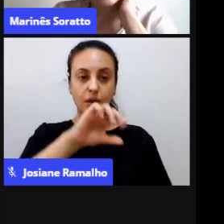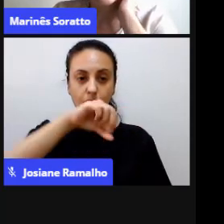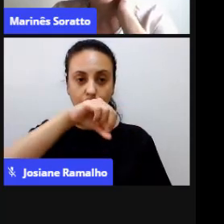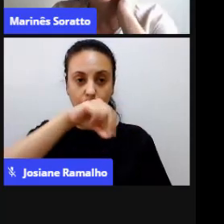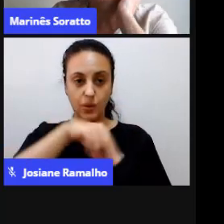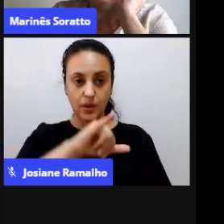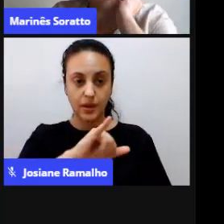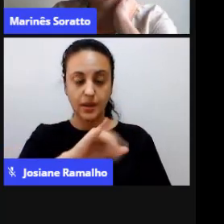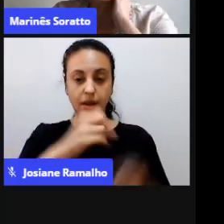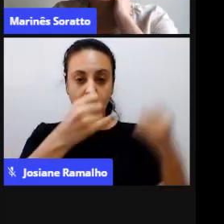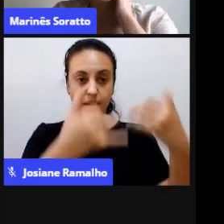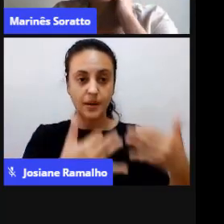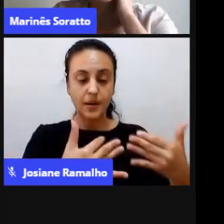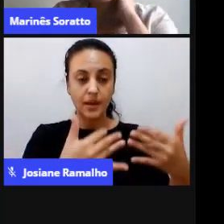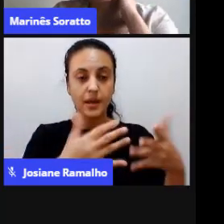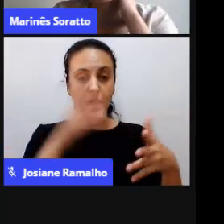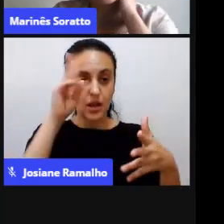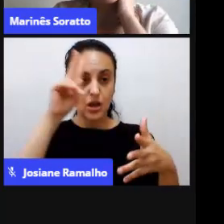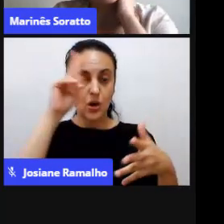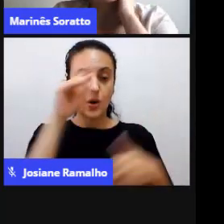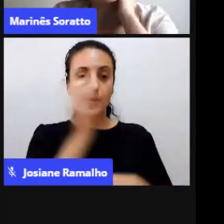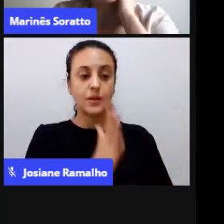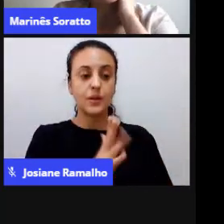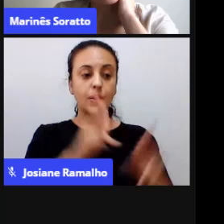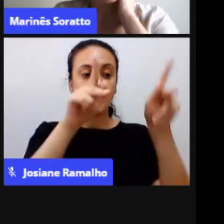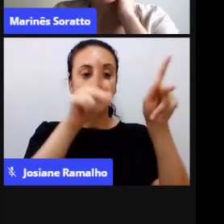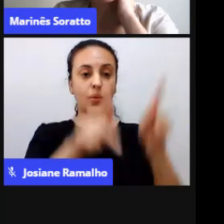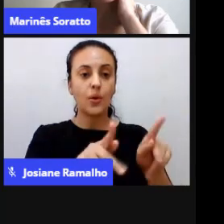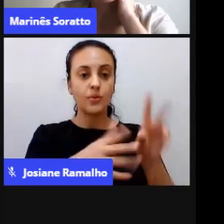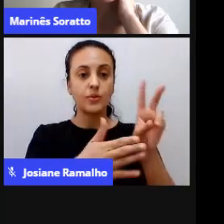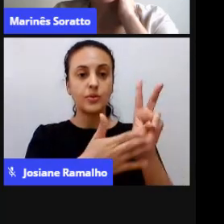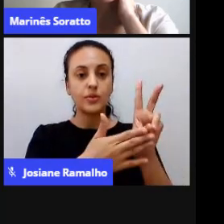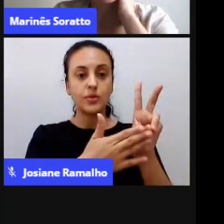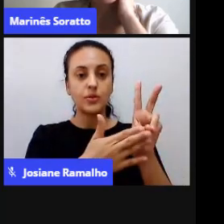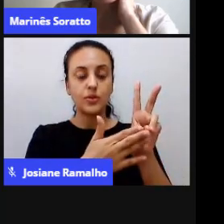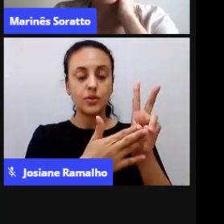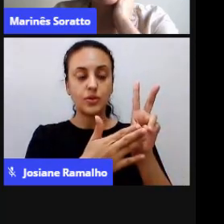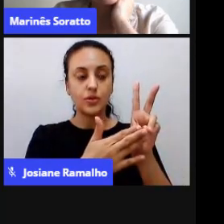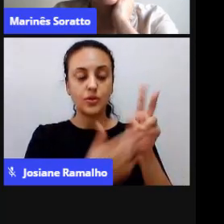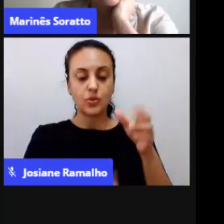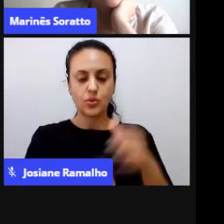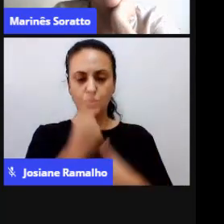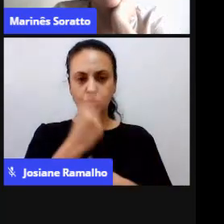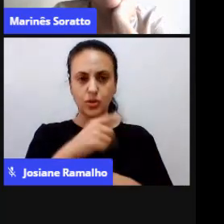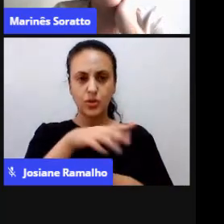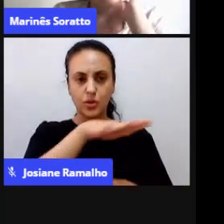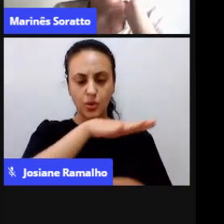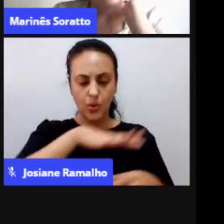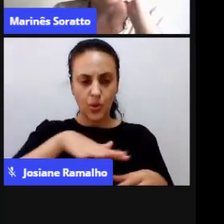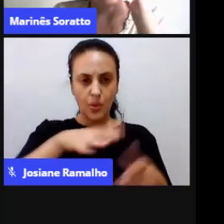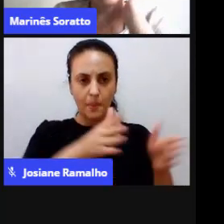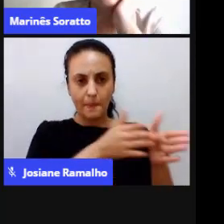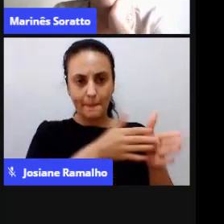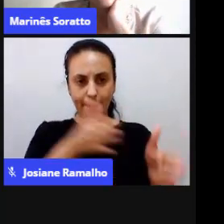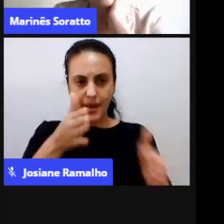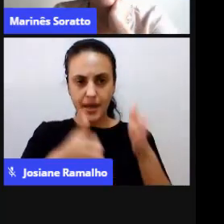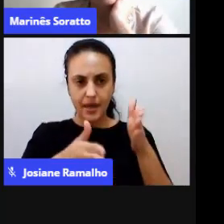do Brasil, os povos indígenas, eles aparecem na época da colonização, né, que foi um